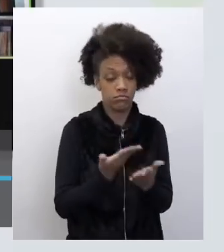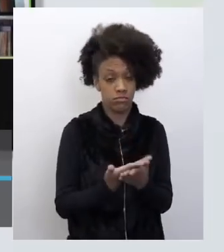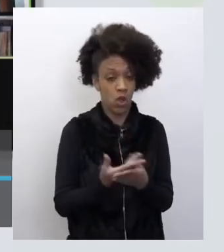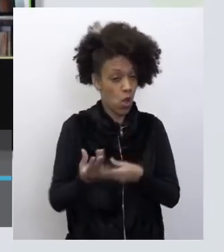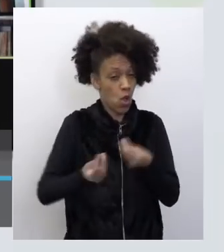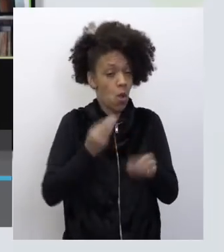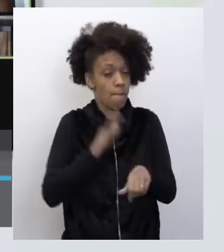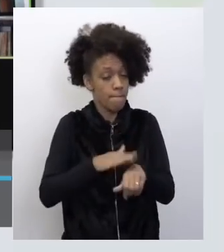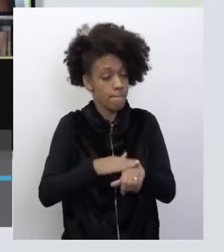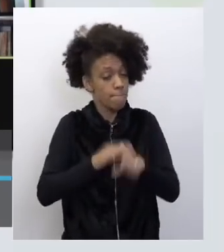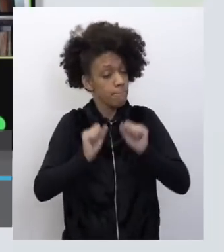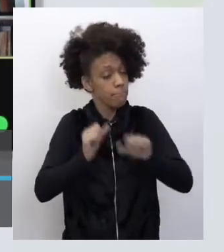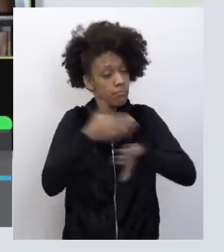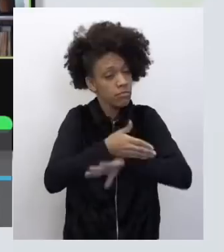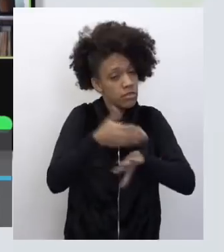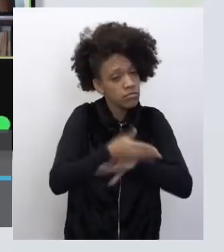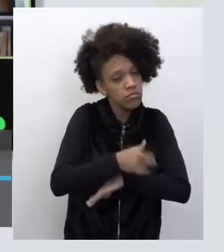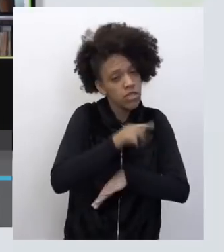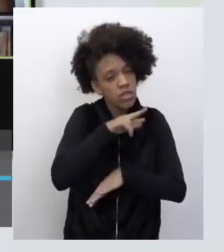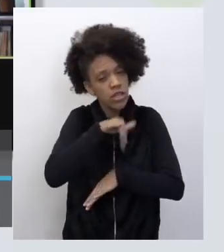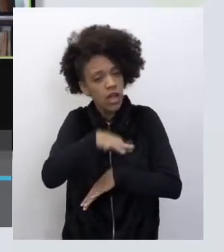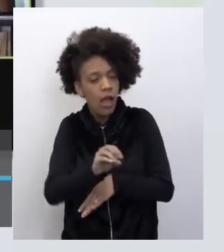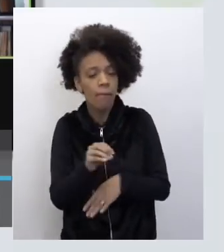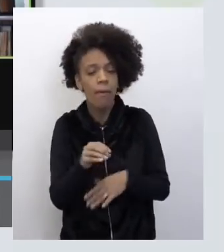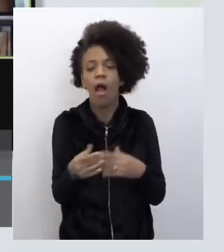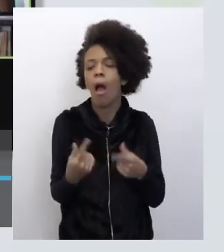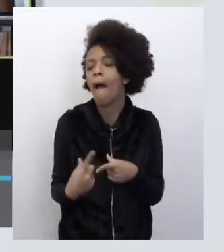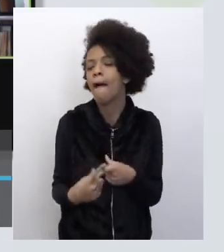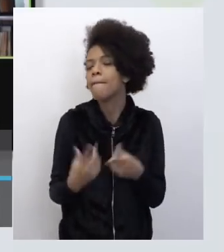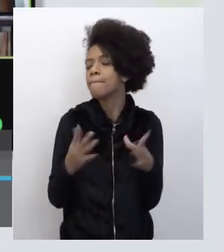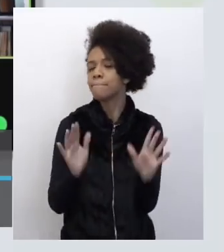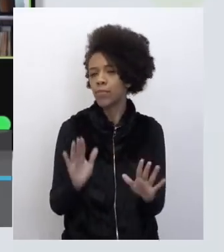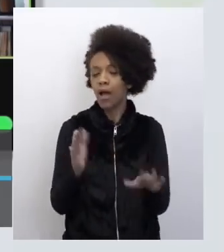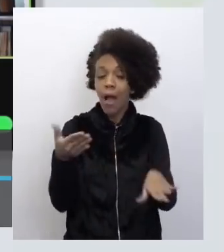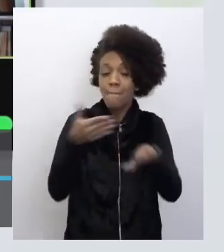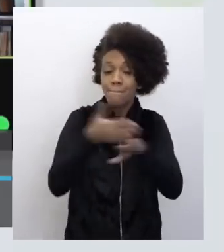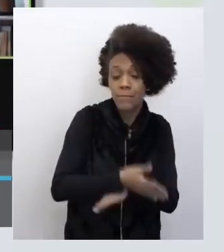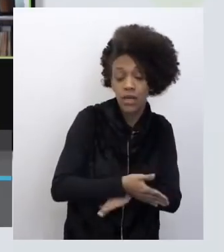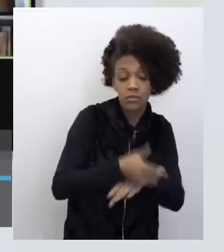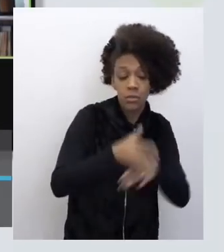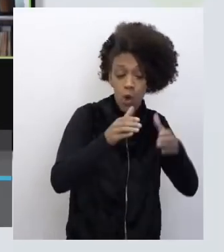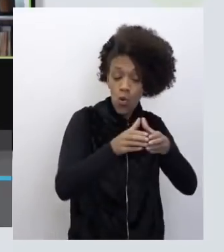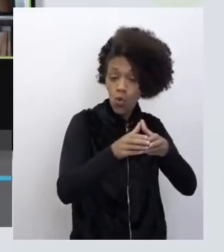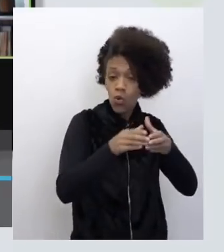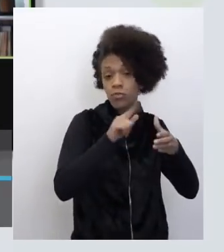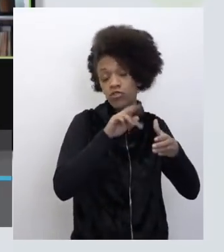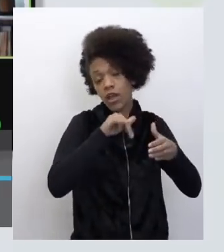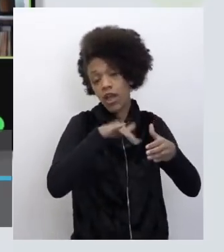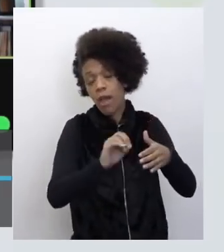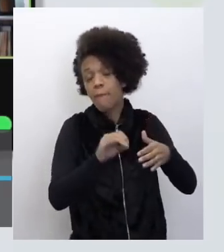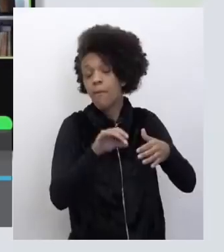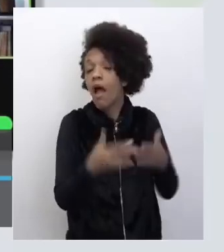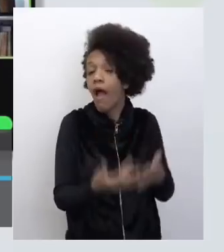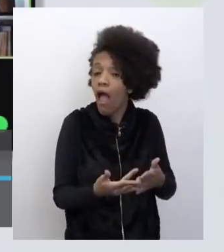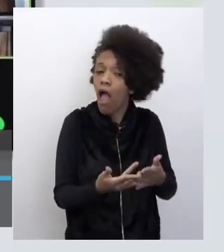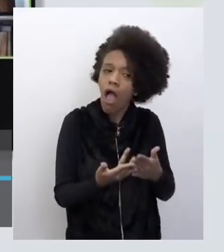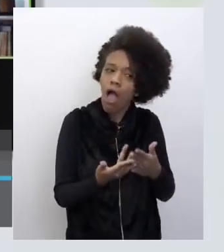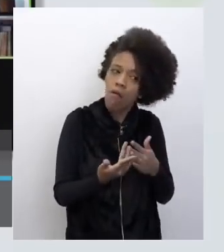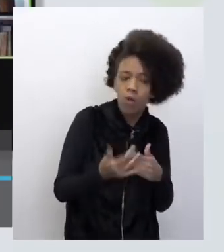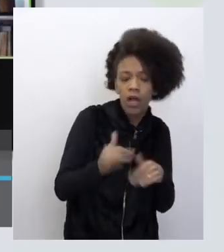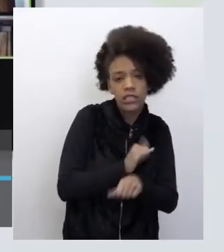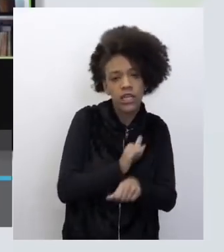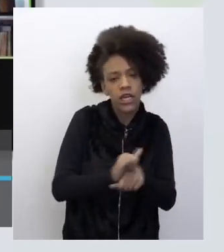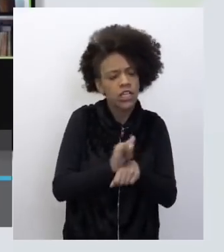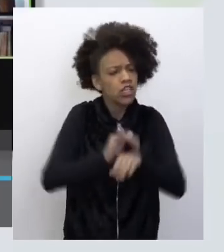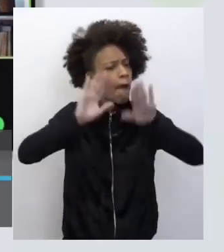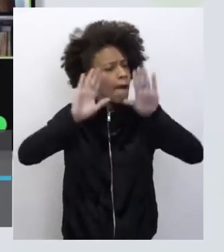que eles podem participar mais dessas tomadas de decisão? Porque participar de uma chapa de um grêmio estudantil é uma saída, né?